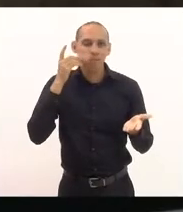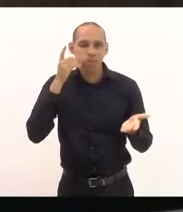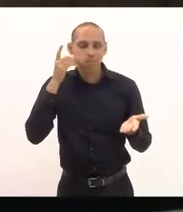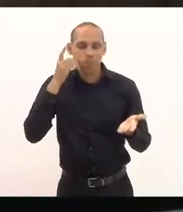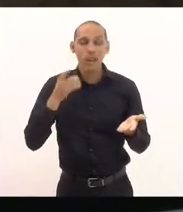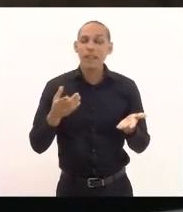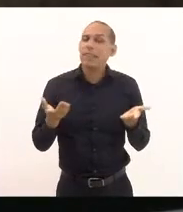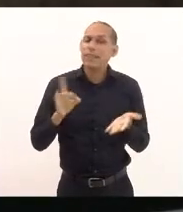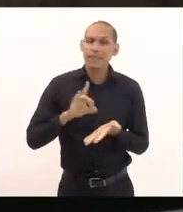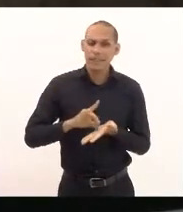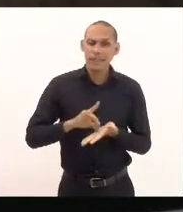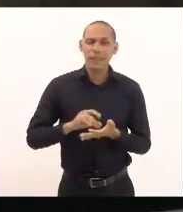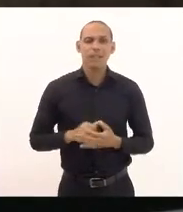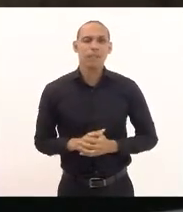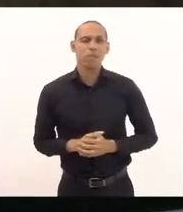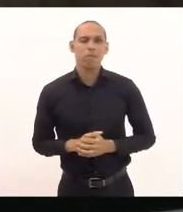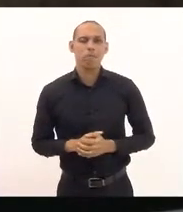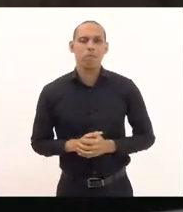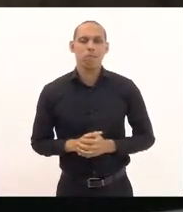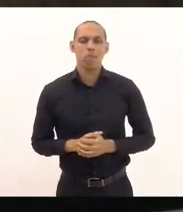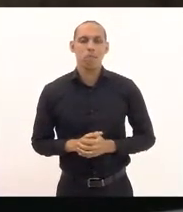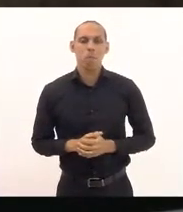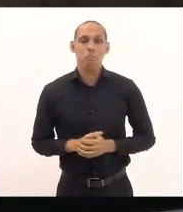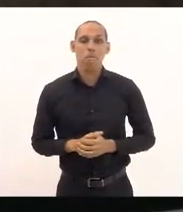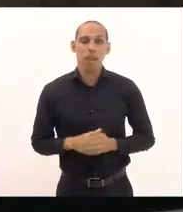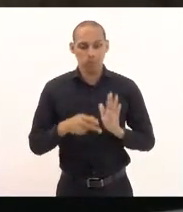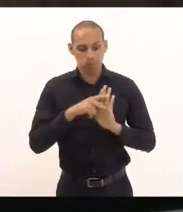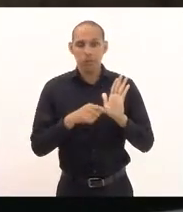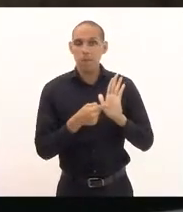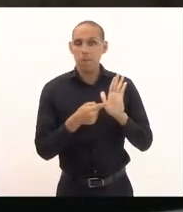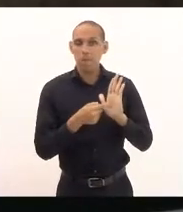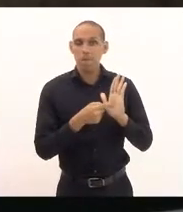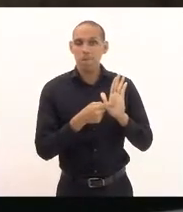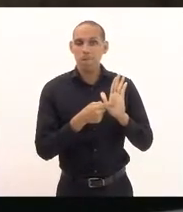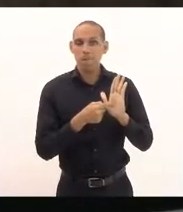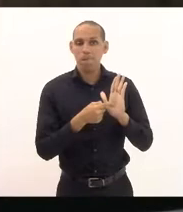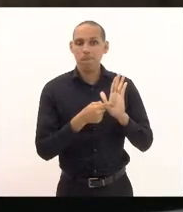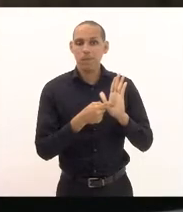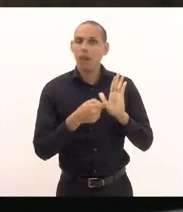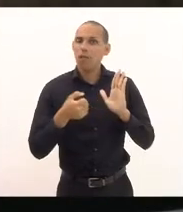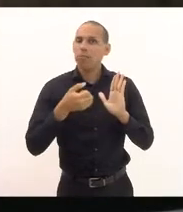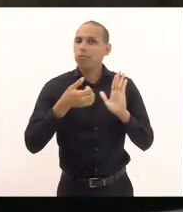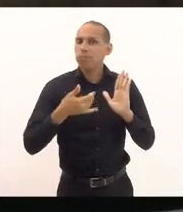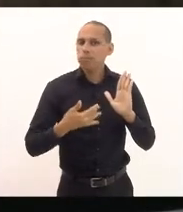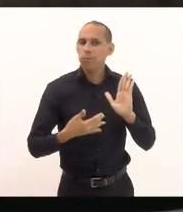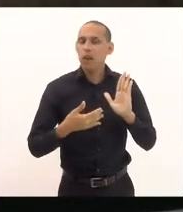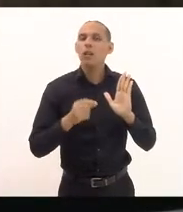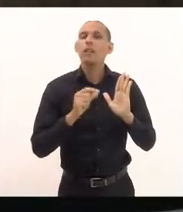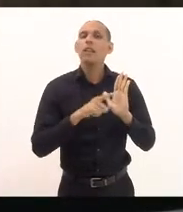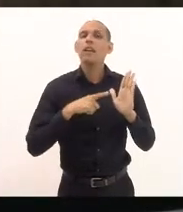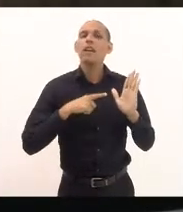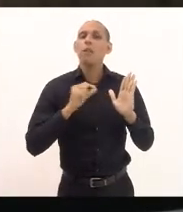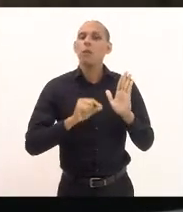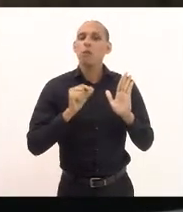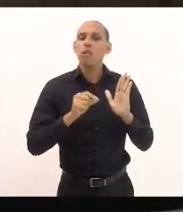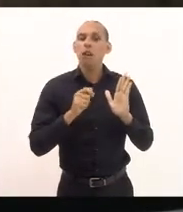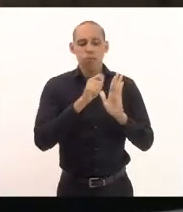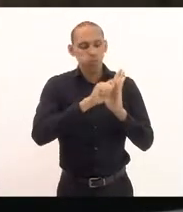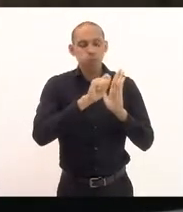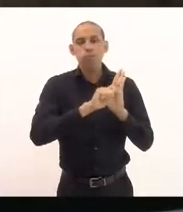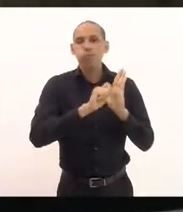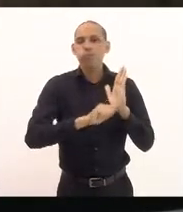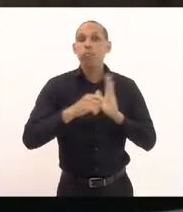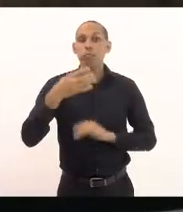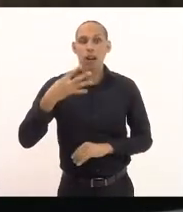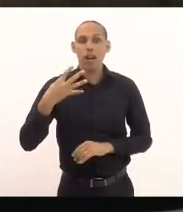Na verdade, esse é um projeto que conta com 4 autorias, a minha autoria, a autoria